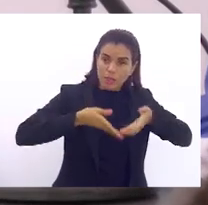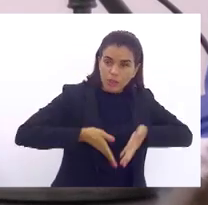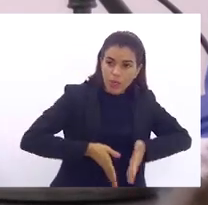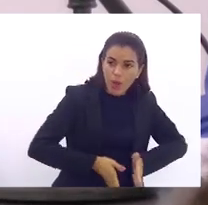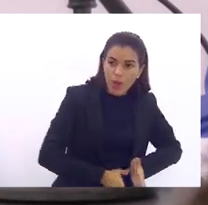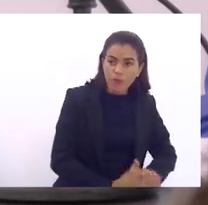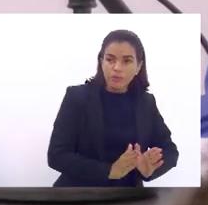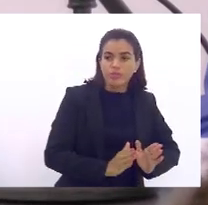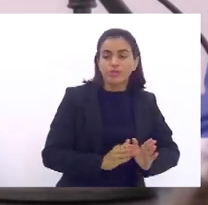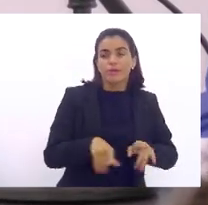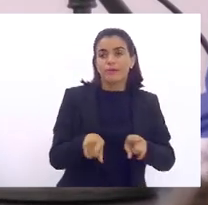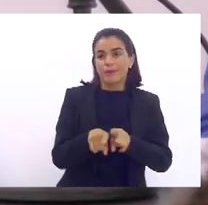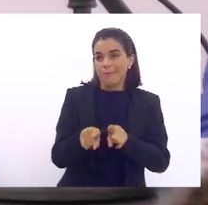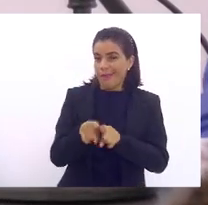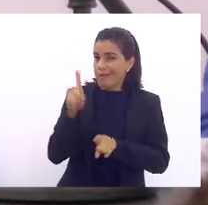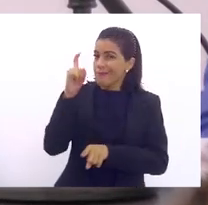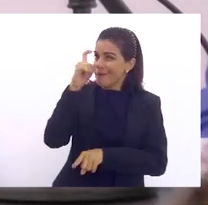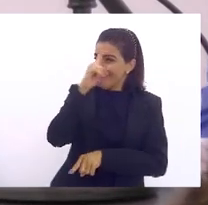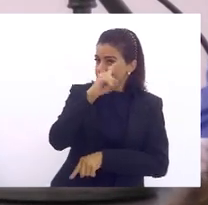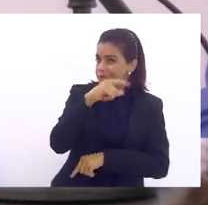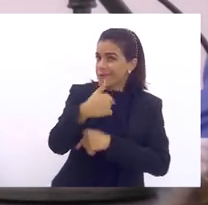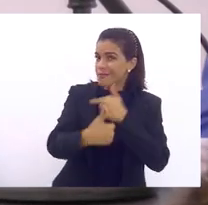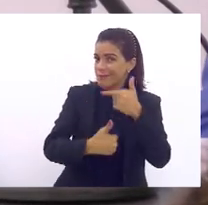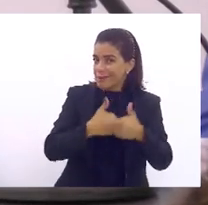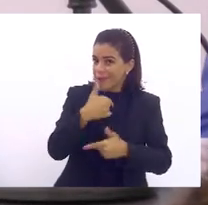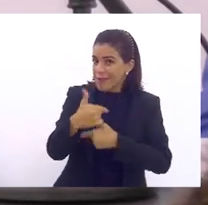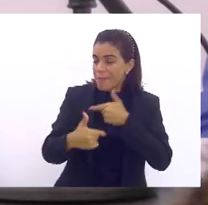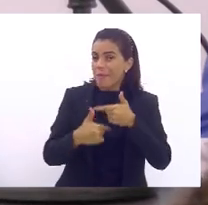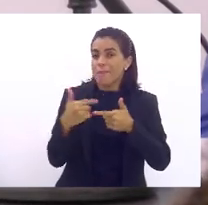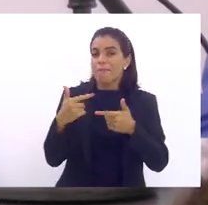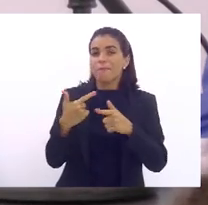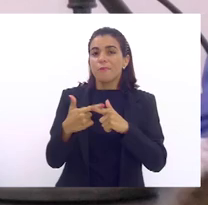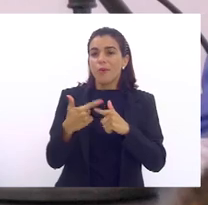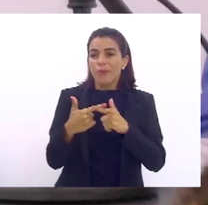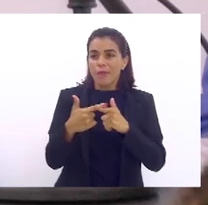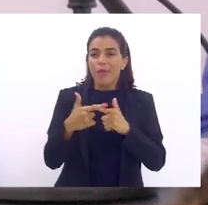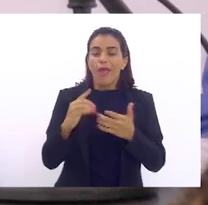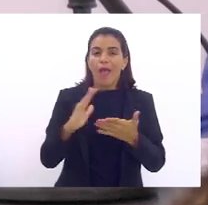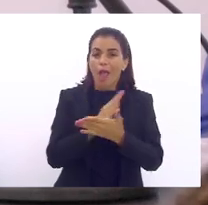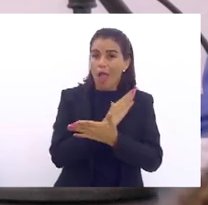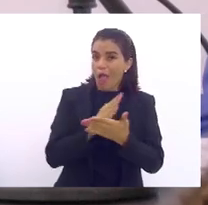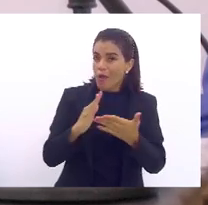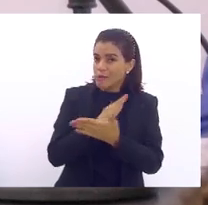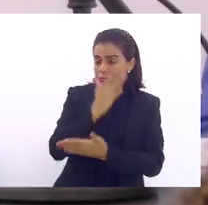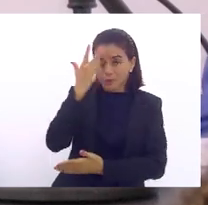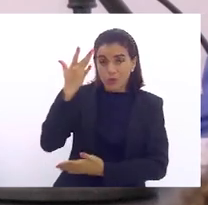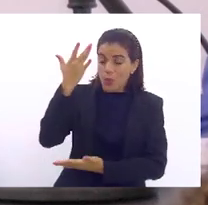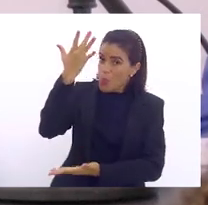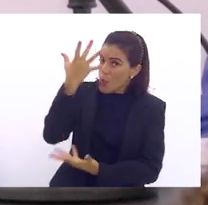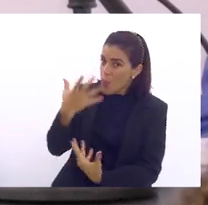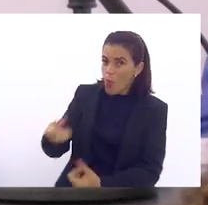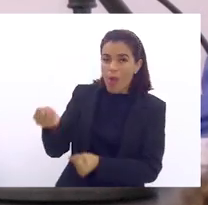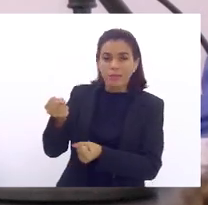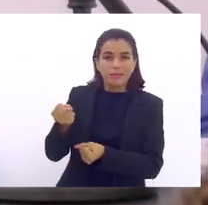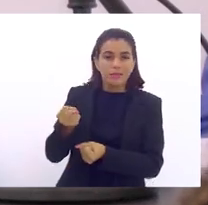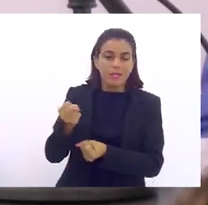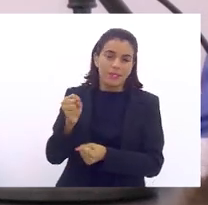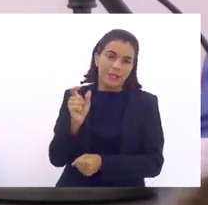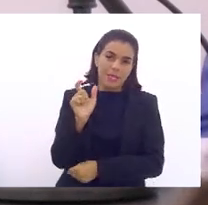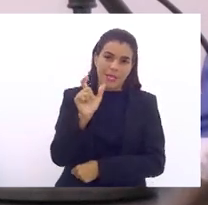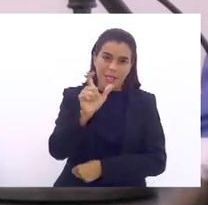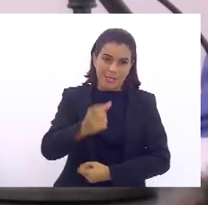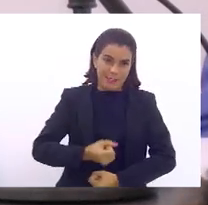quanto é difícil trabalhar com a violência obstétrica diante da resistência a essa expressão né uma incompreensão de que é uma